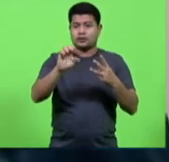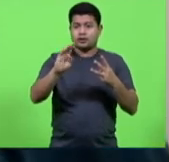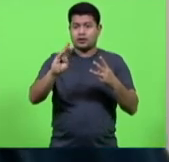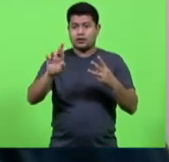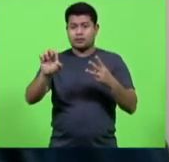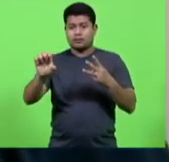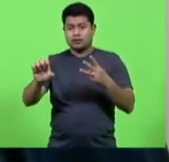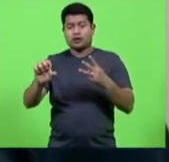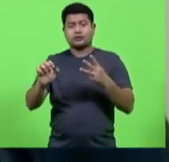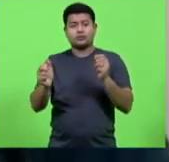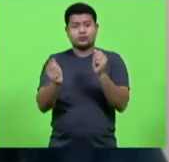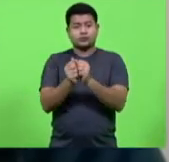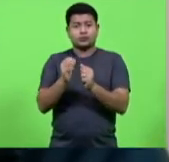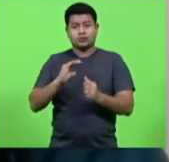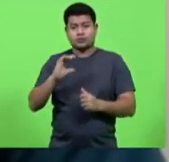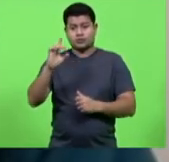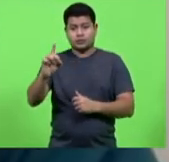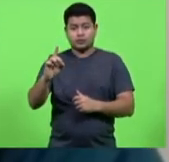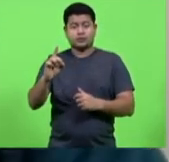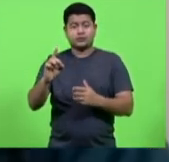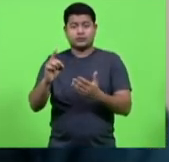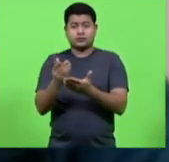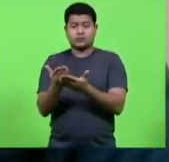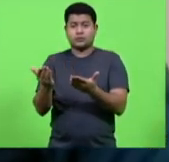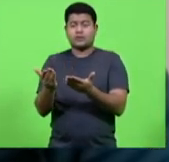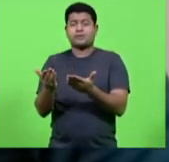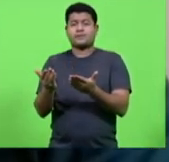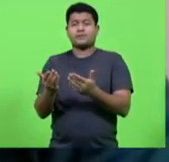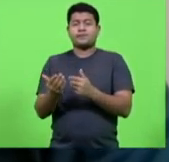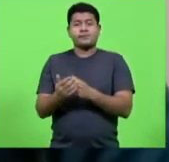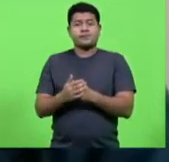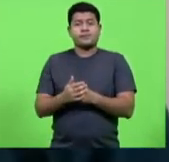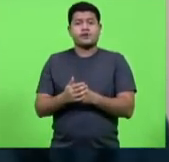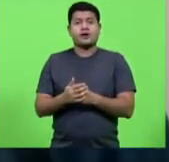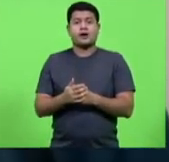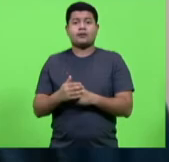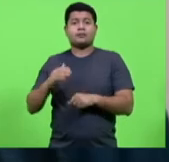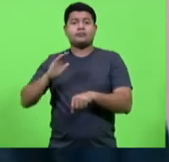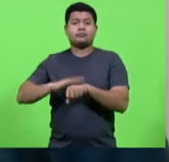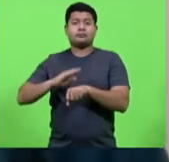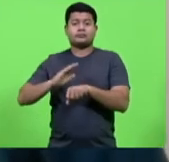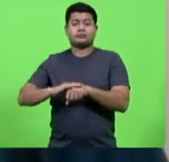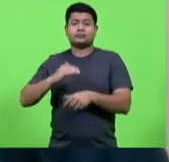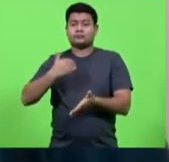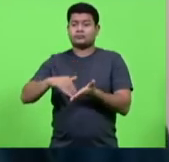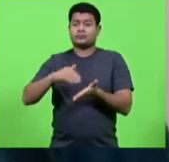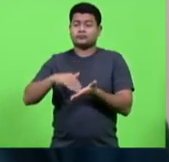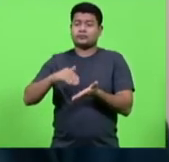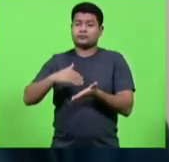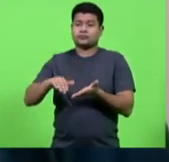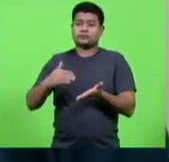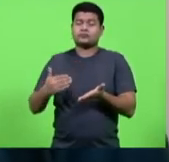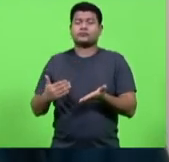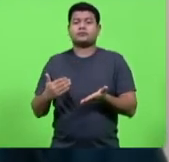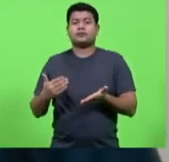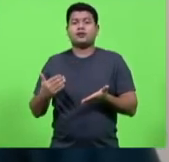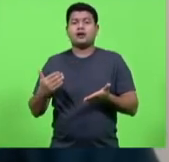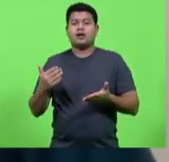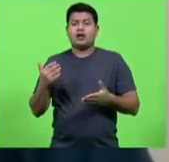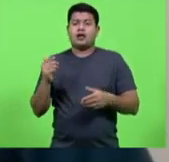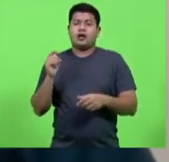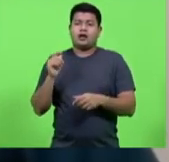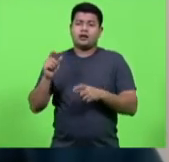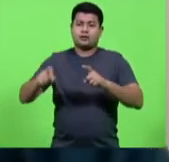coordenados, né, de uma forma ou de outra, quase todos eles pela Secretaria da Agricultura do Estado de Santa